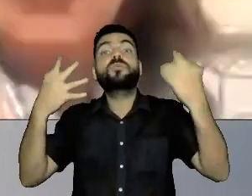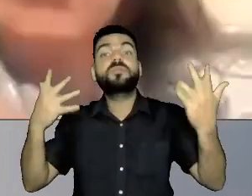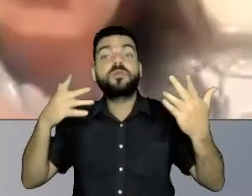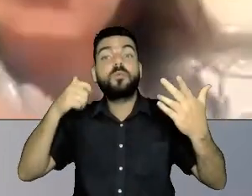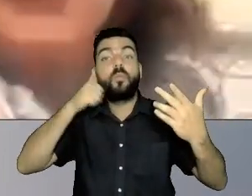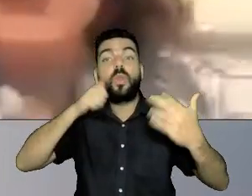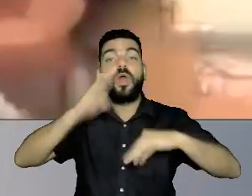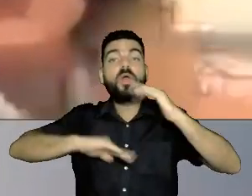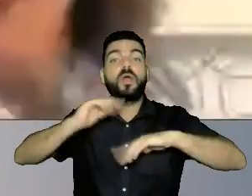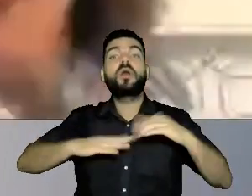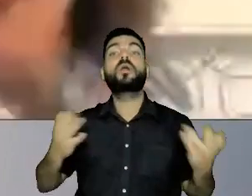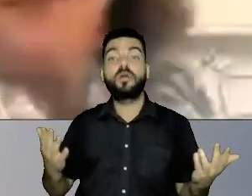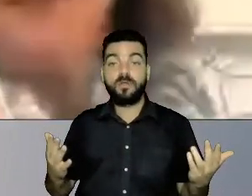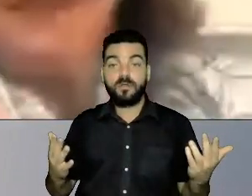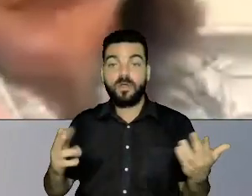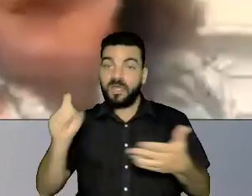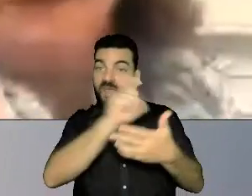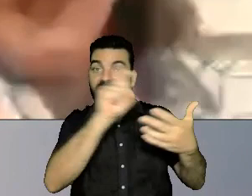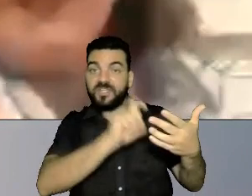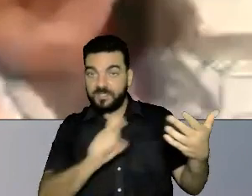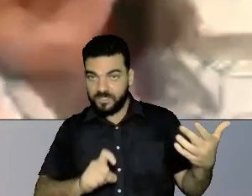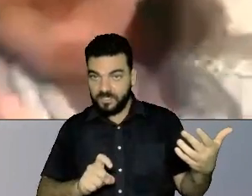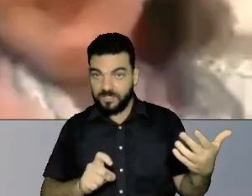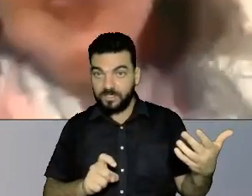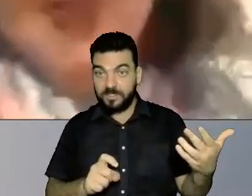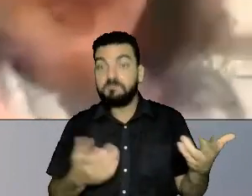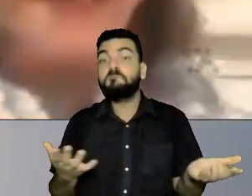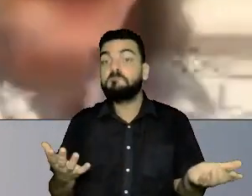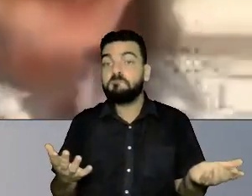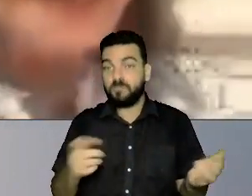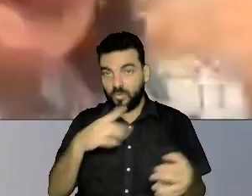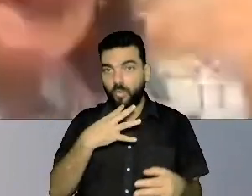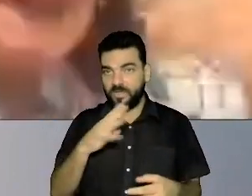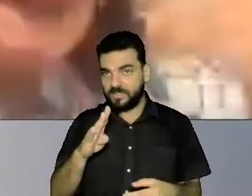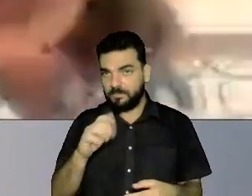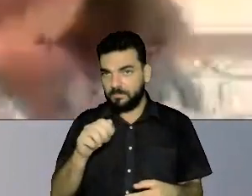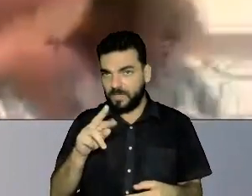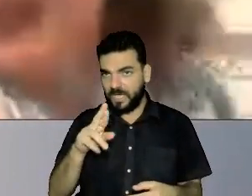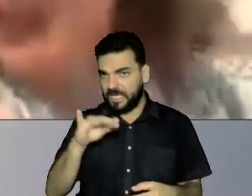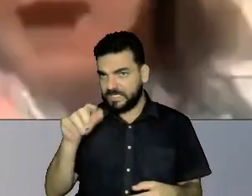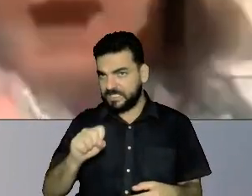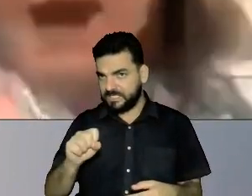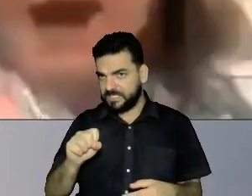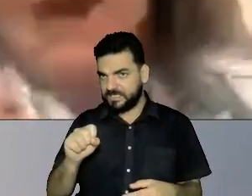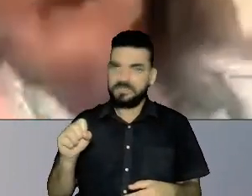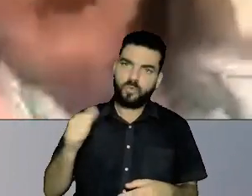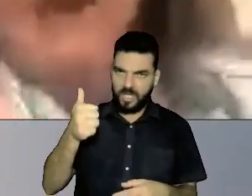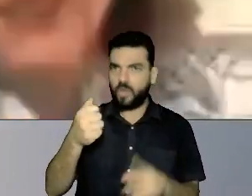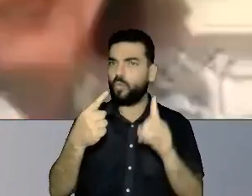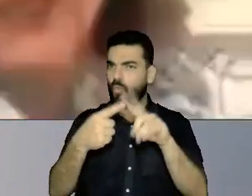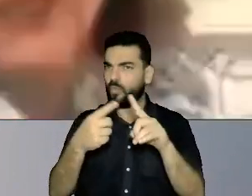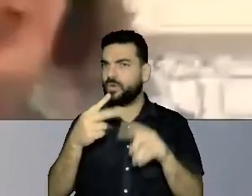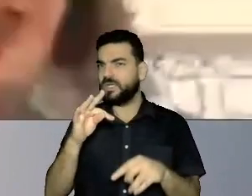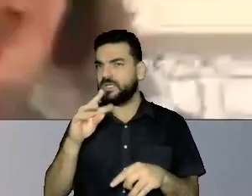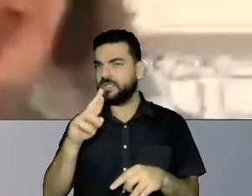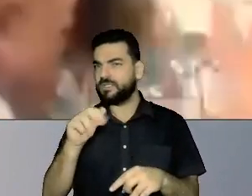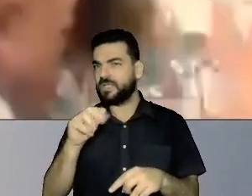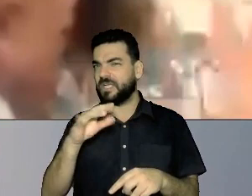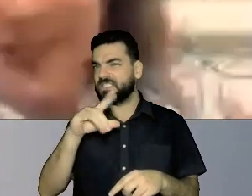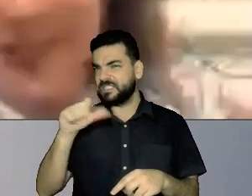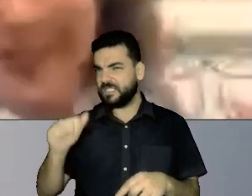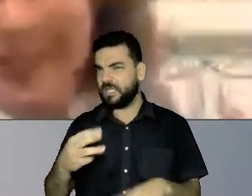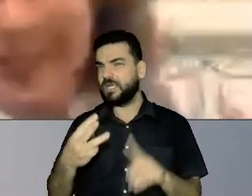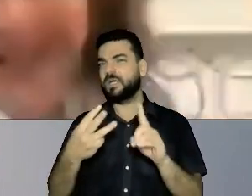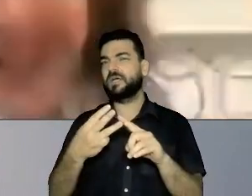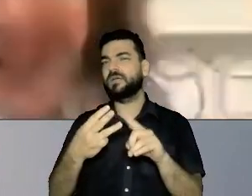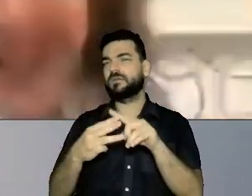artistas diferentes de Beatriz Milhares e Tarsila do Amaral e Anita Malfatti.